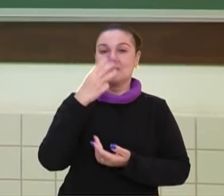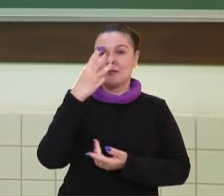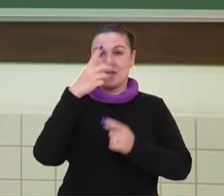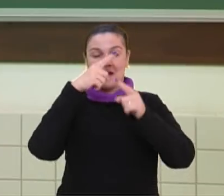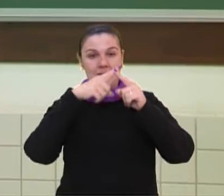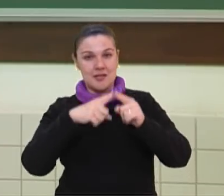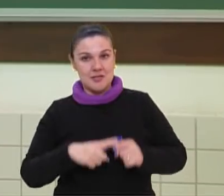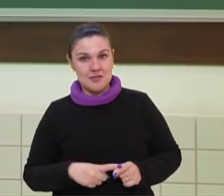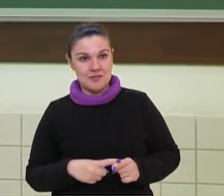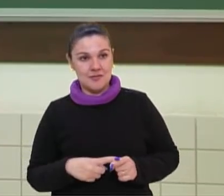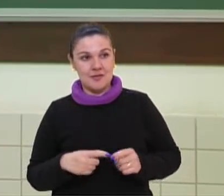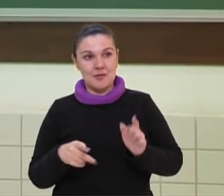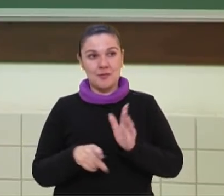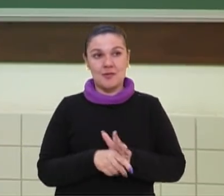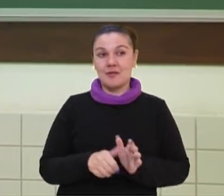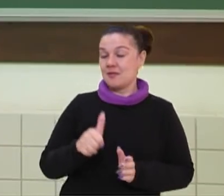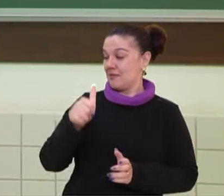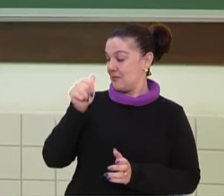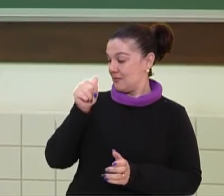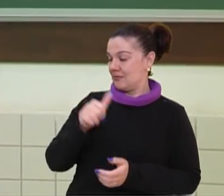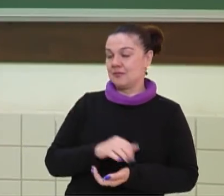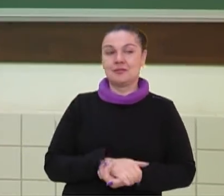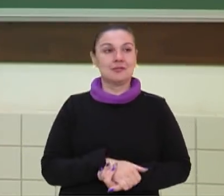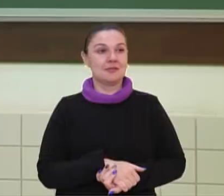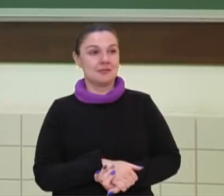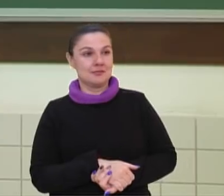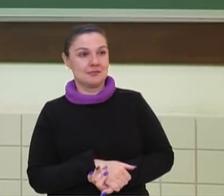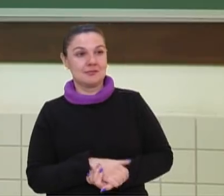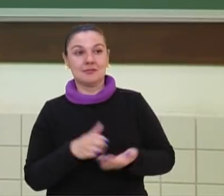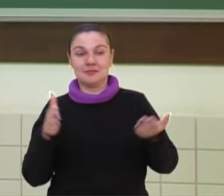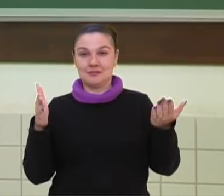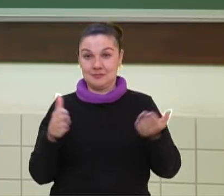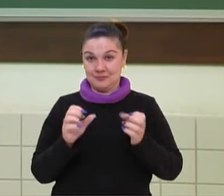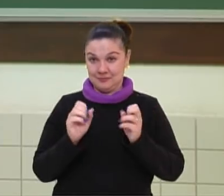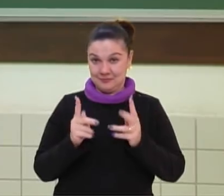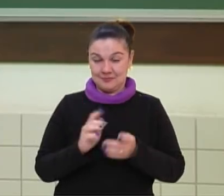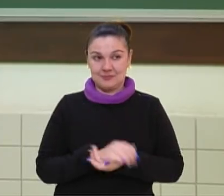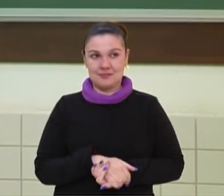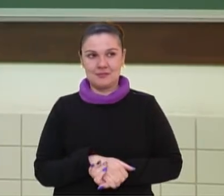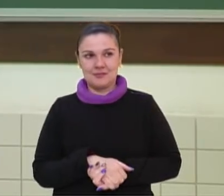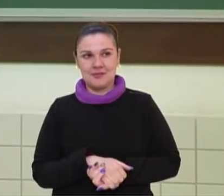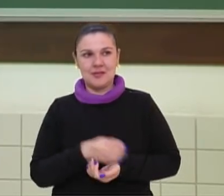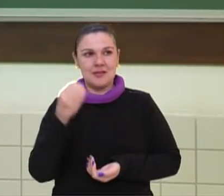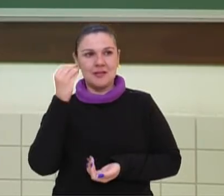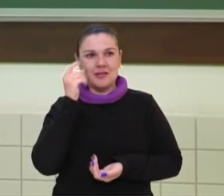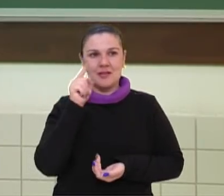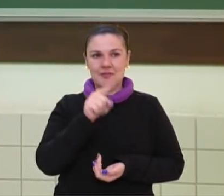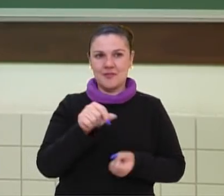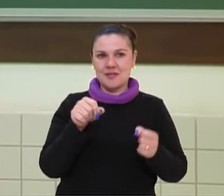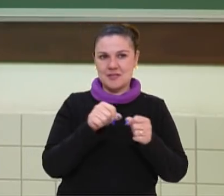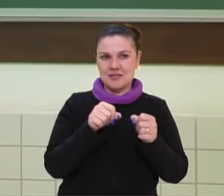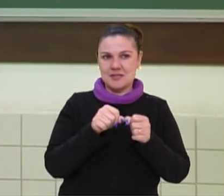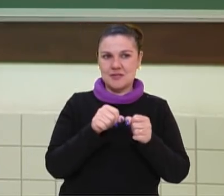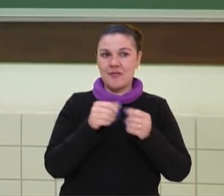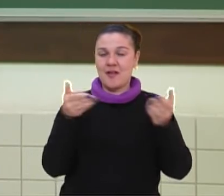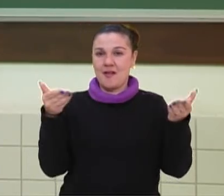vezes a quantidade desse polígono ali, que a gente encontrou agora, tá? Então, tentem fazer essa